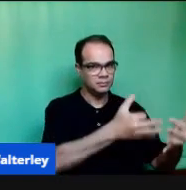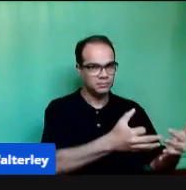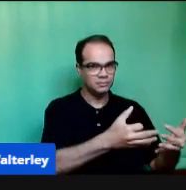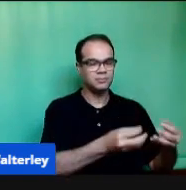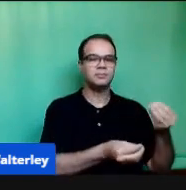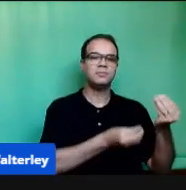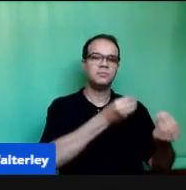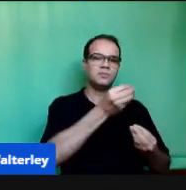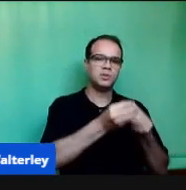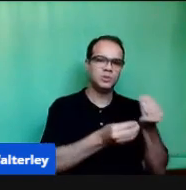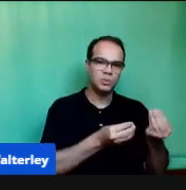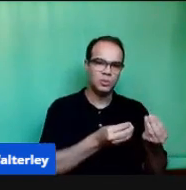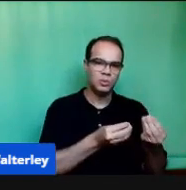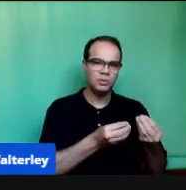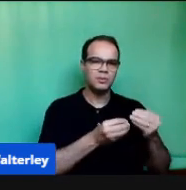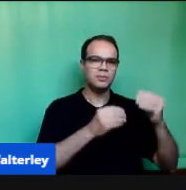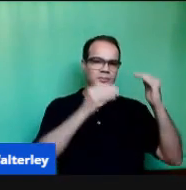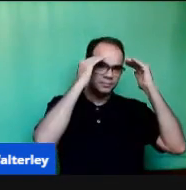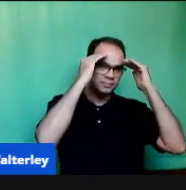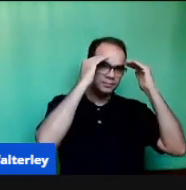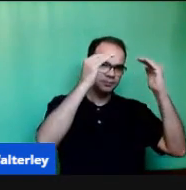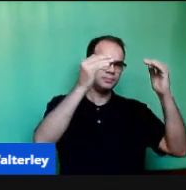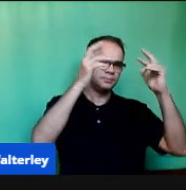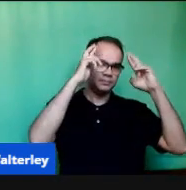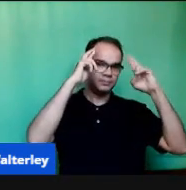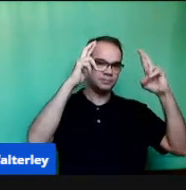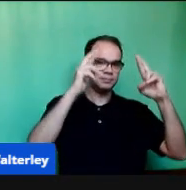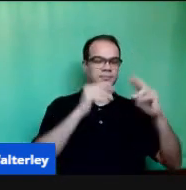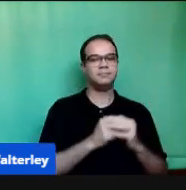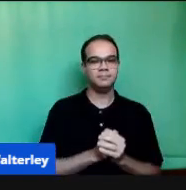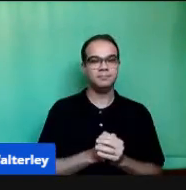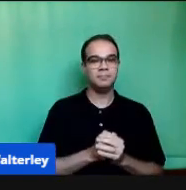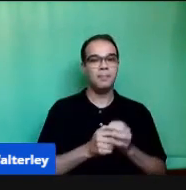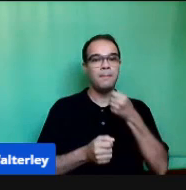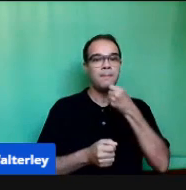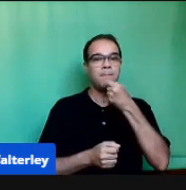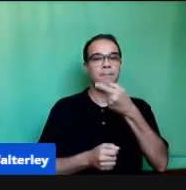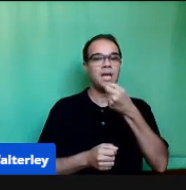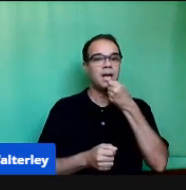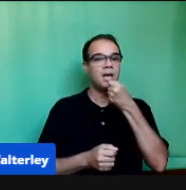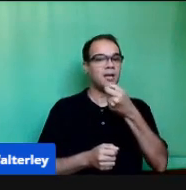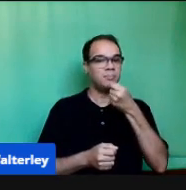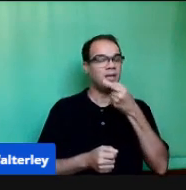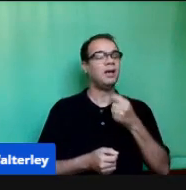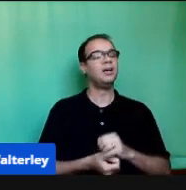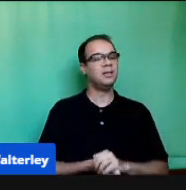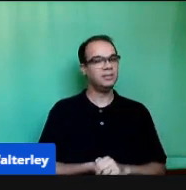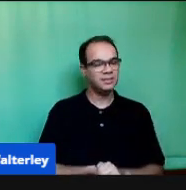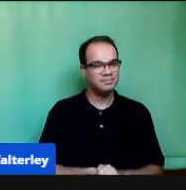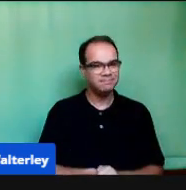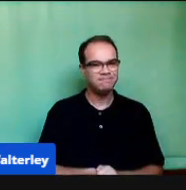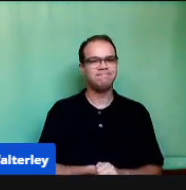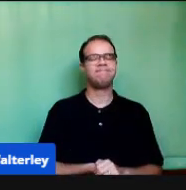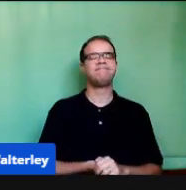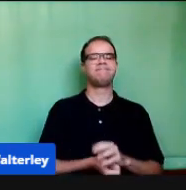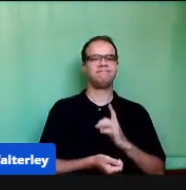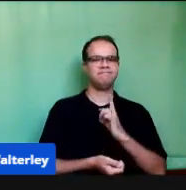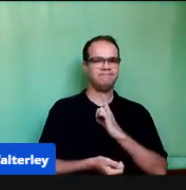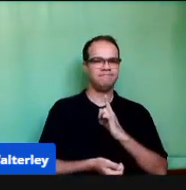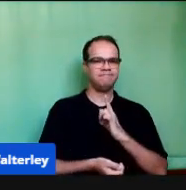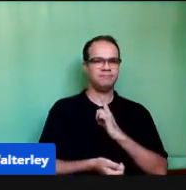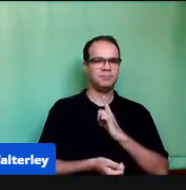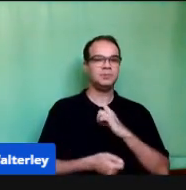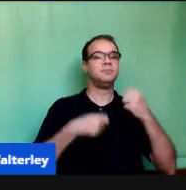sobre a importância do respeito, as brincadeiras e piadas que são inofensivas. É importante a gente saber